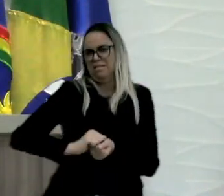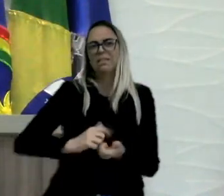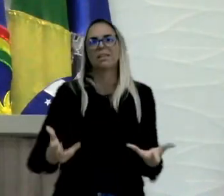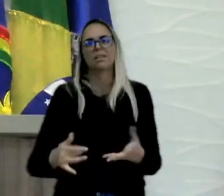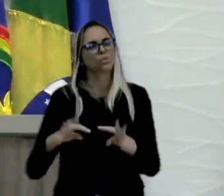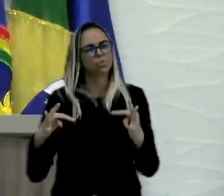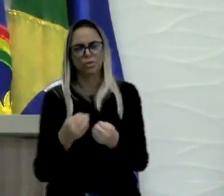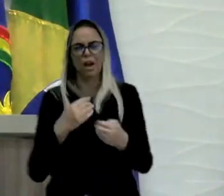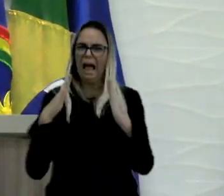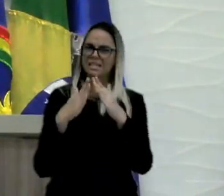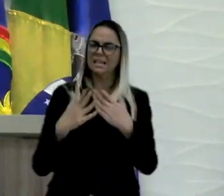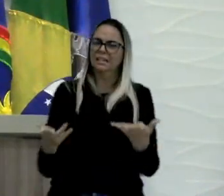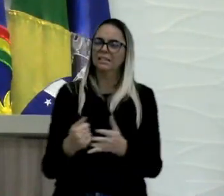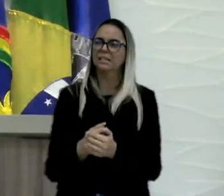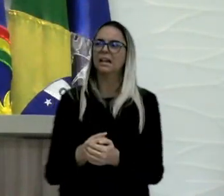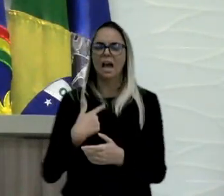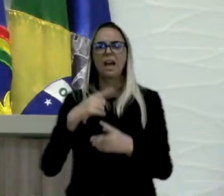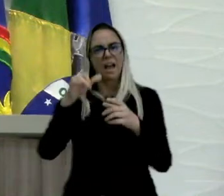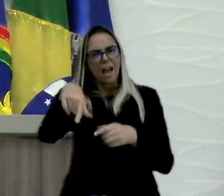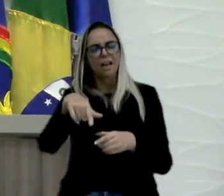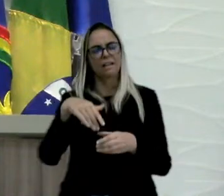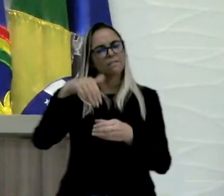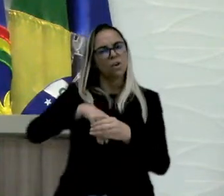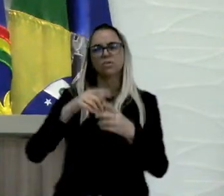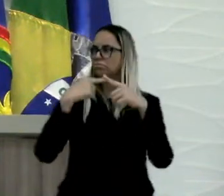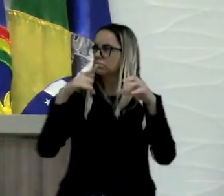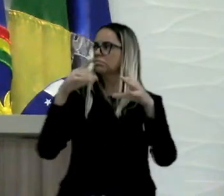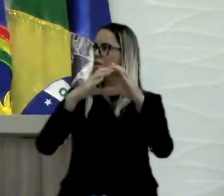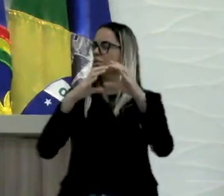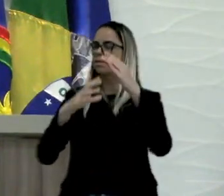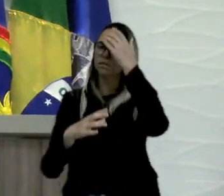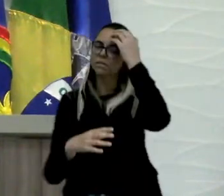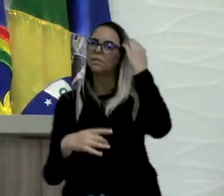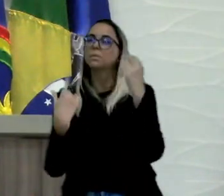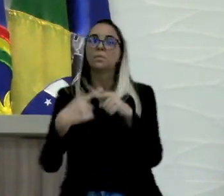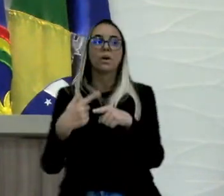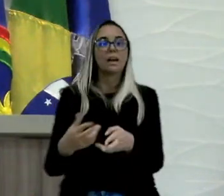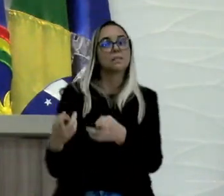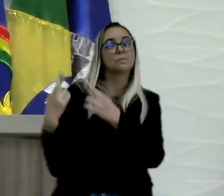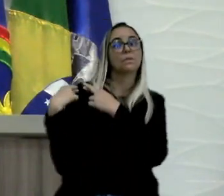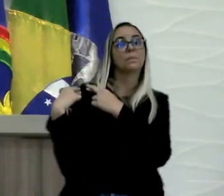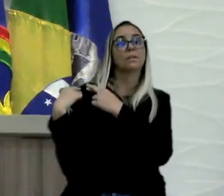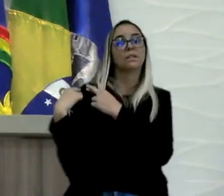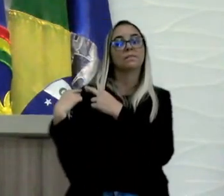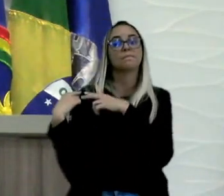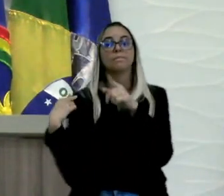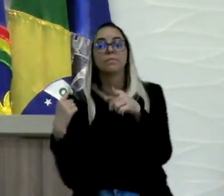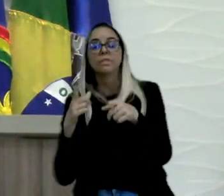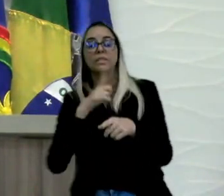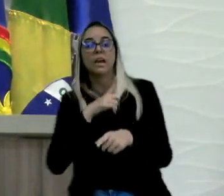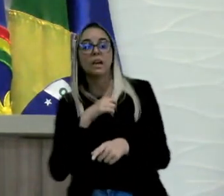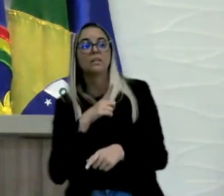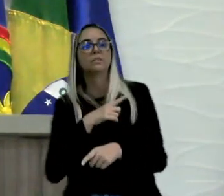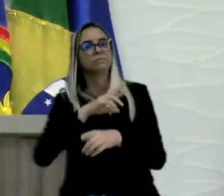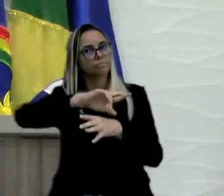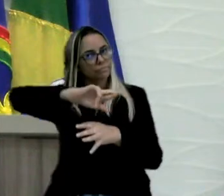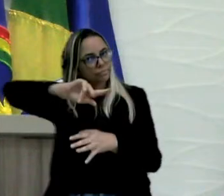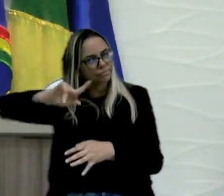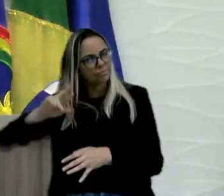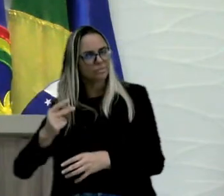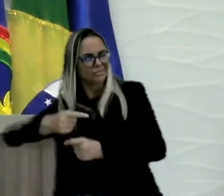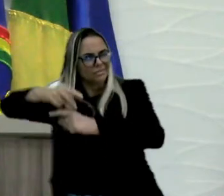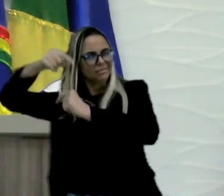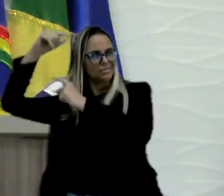aí vossa excelência É por isso pela responsabilidade que você vai tá tendo vários e vários anos